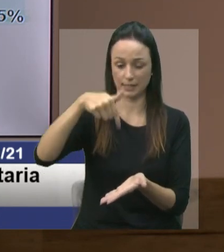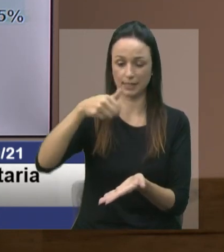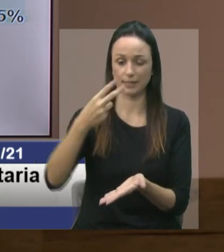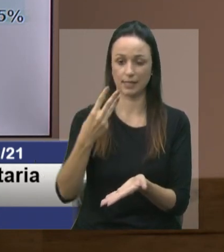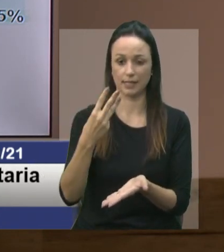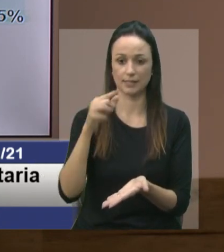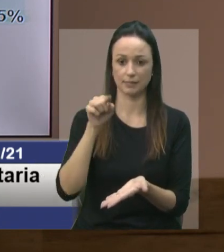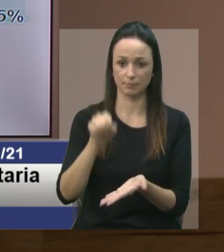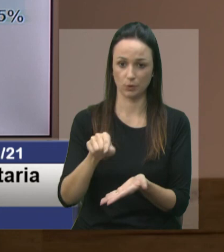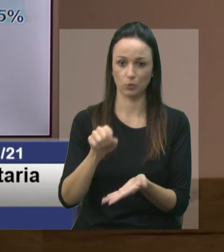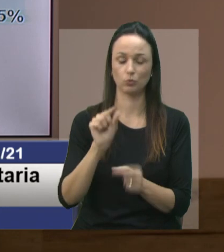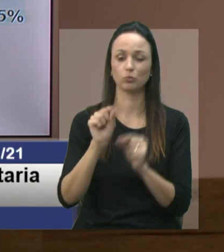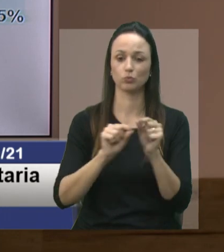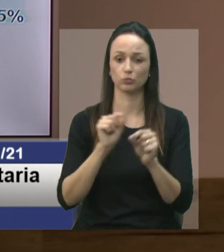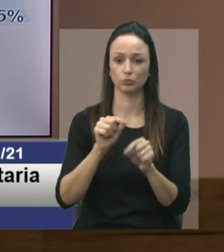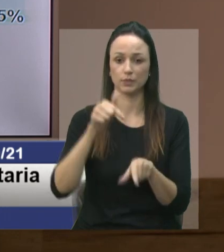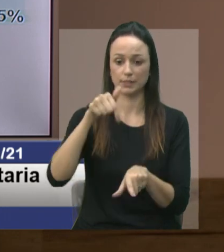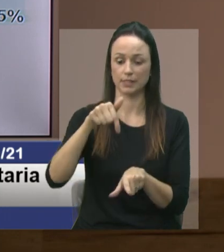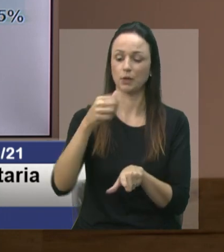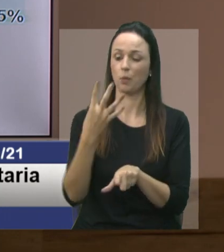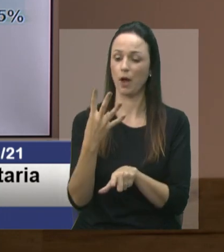R$ 50.473.000, que corresponde a